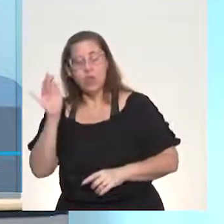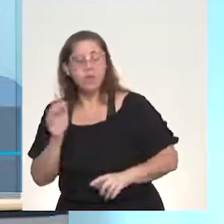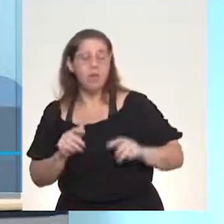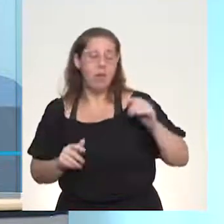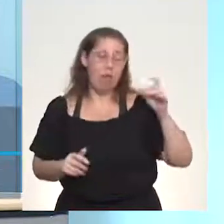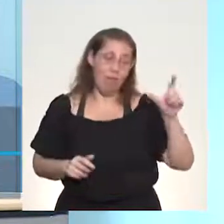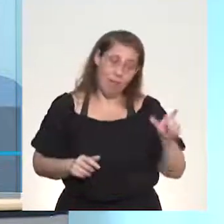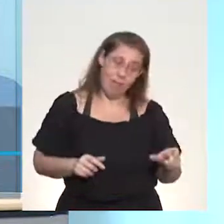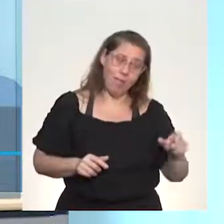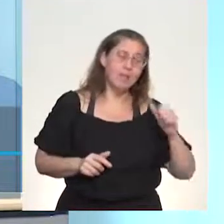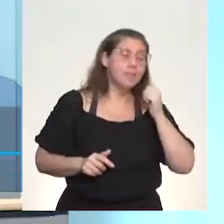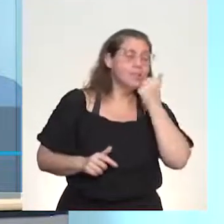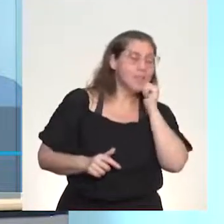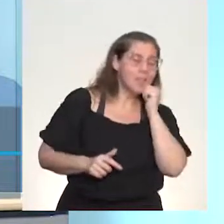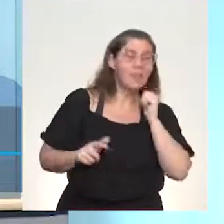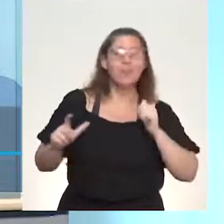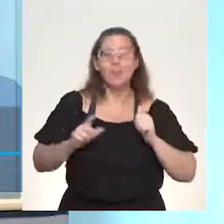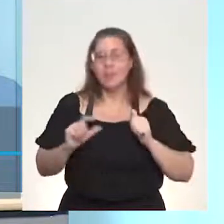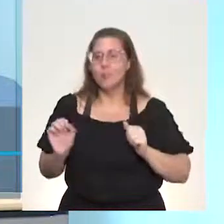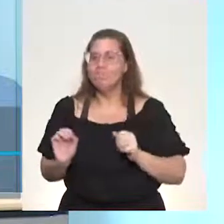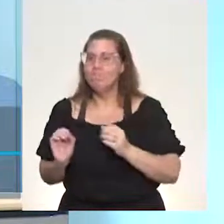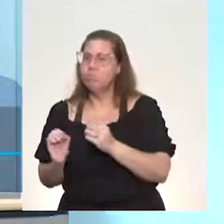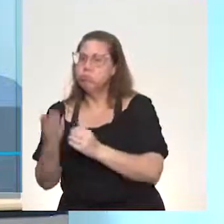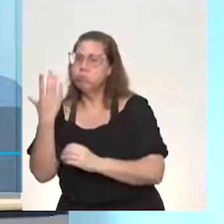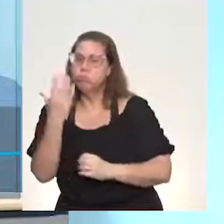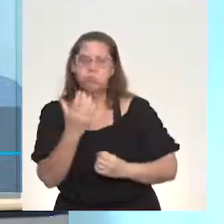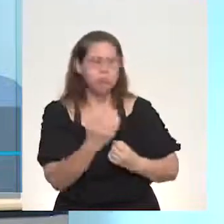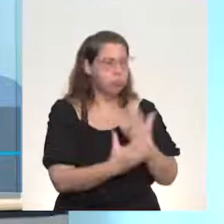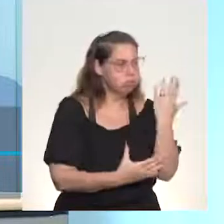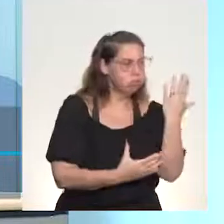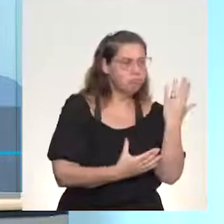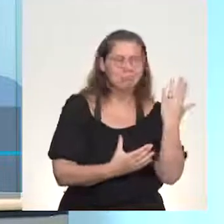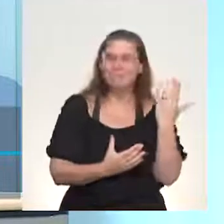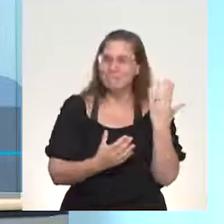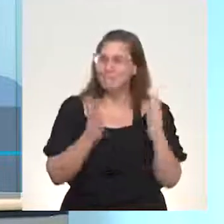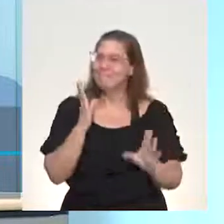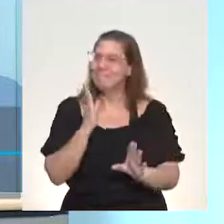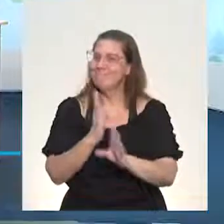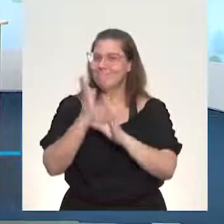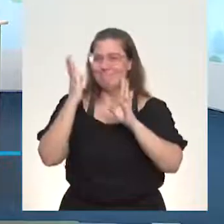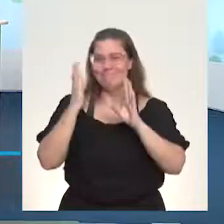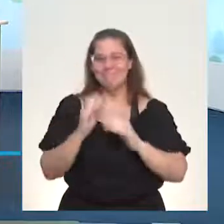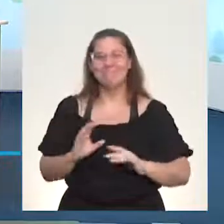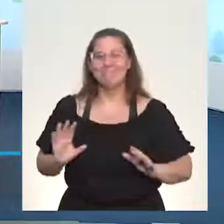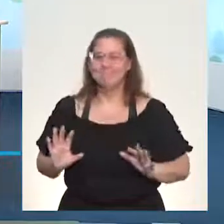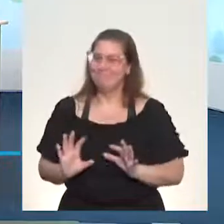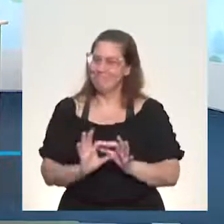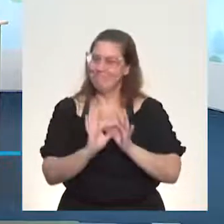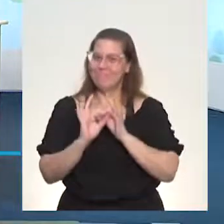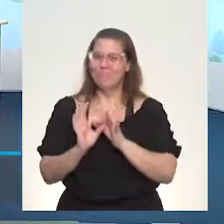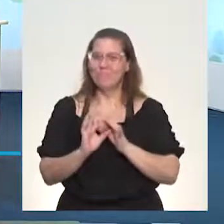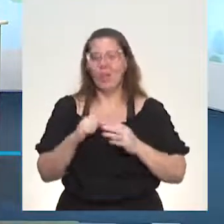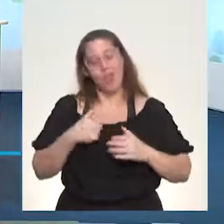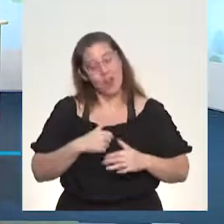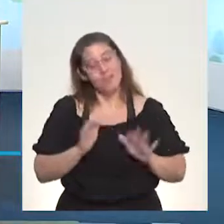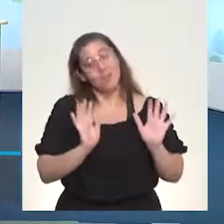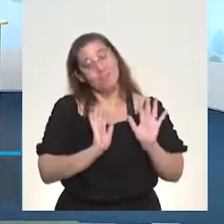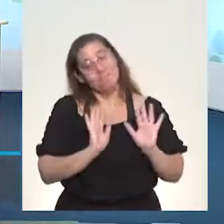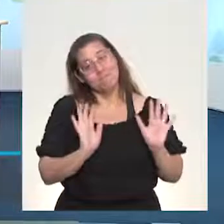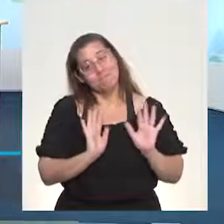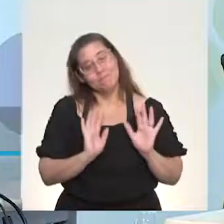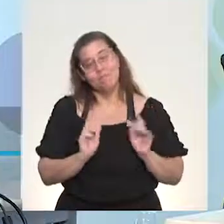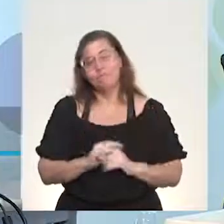tiveram descobertas que andaram em paralelo, tá certo? Mafê, eu vou já me despedir. Você tem algo a